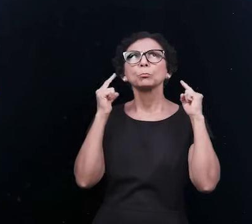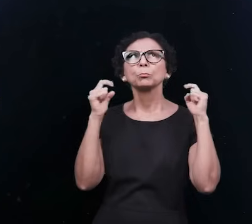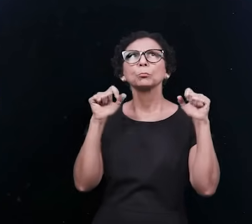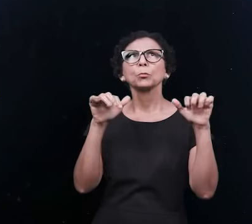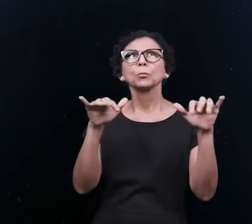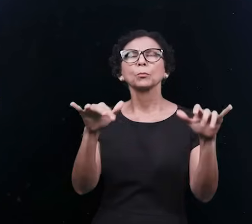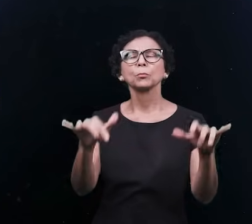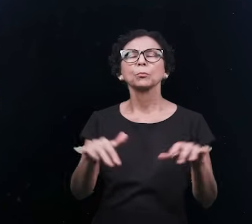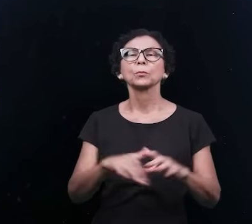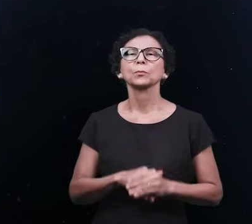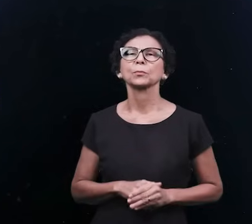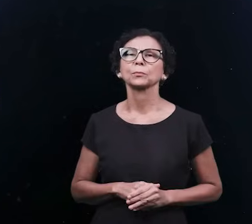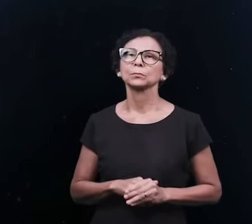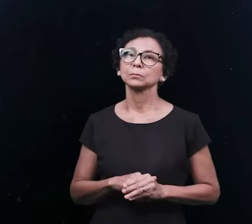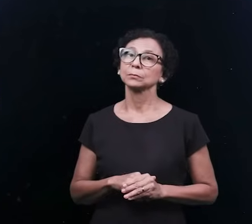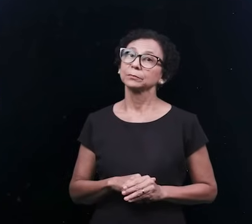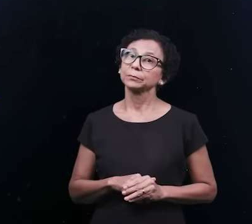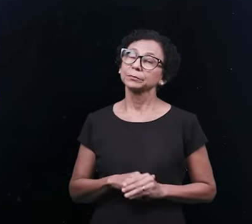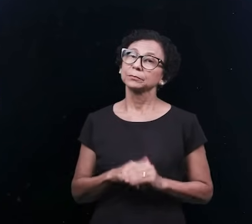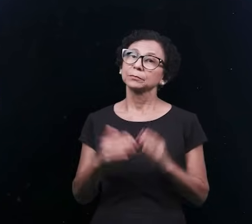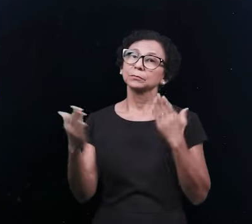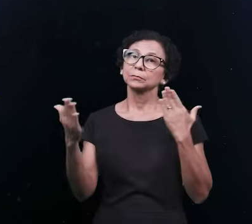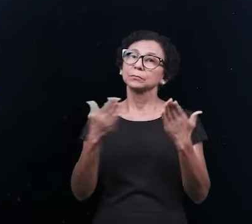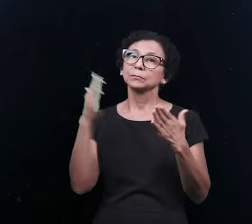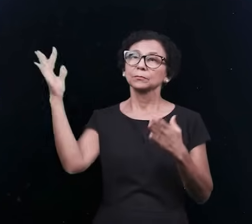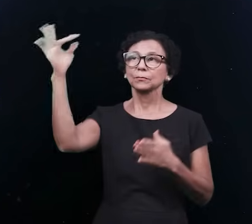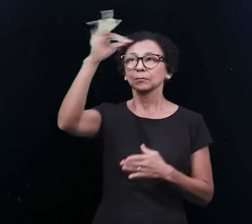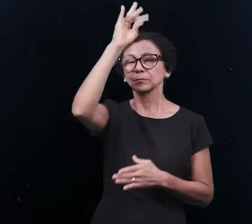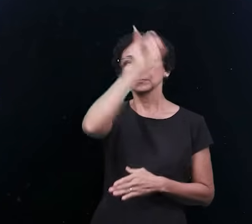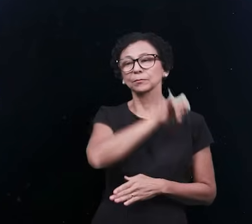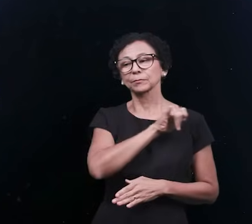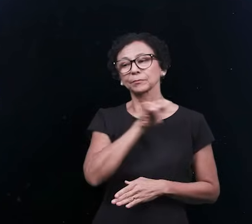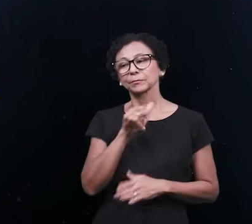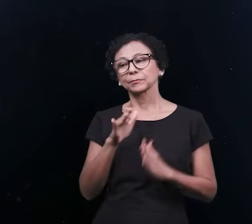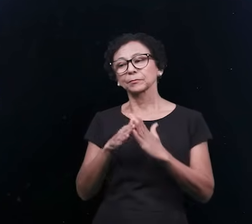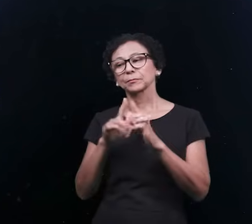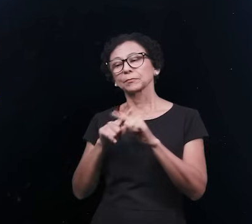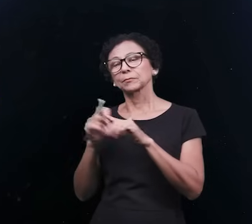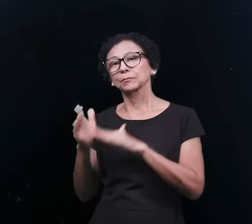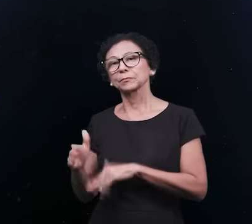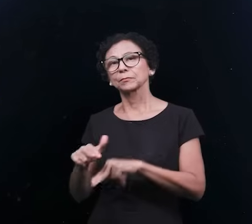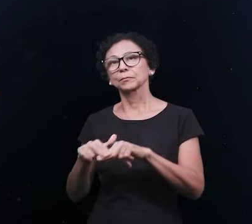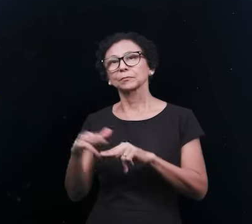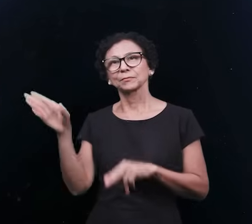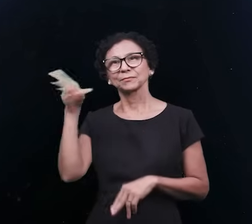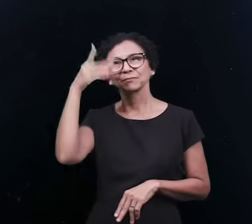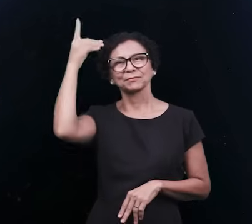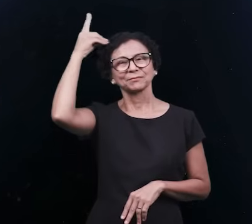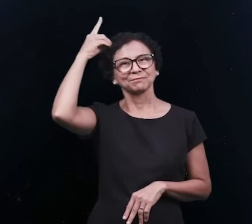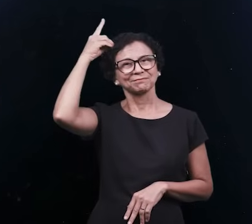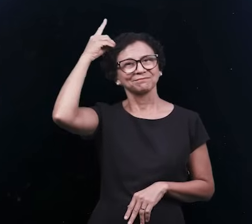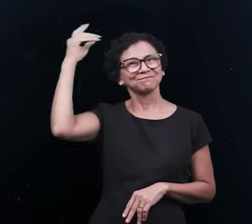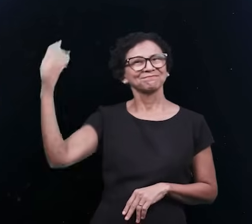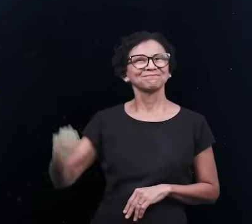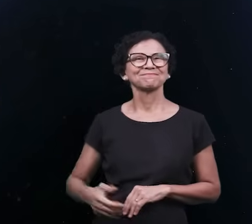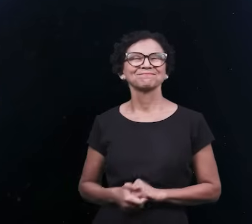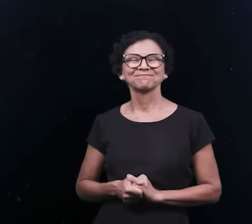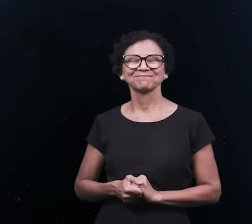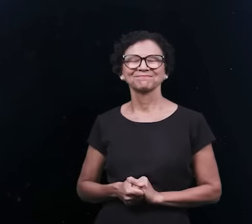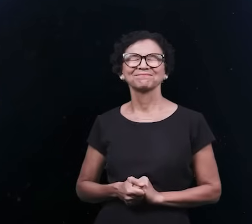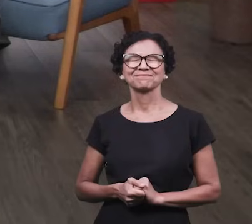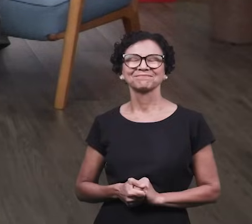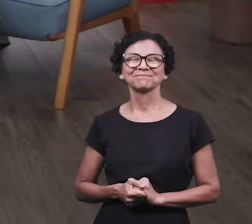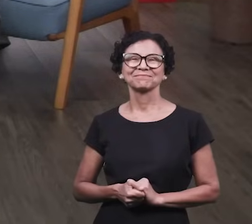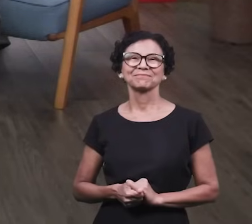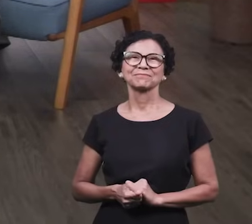que aponta profeticamente para a voz do Espírito Santo falando à igreja fiel através dos dons espirituais. Amém.